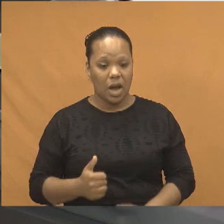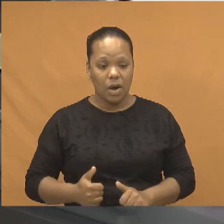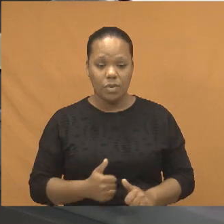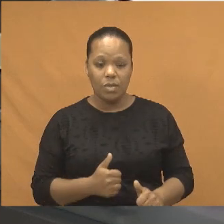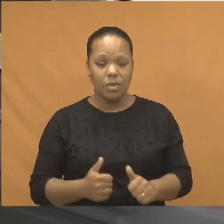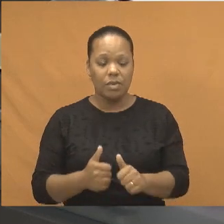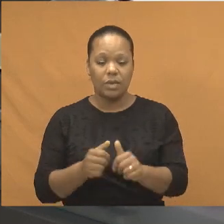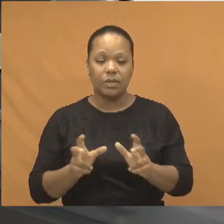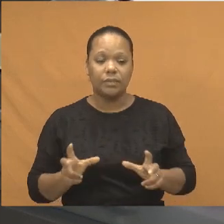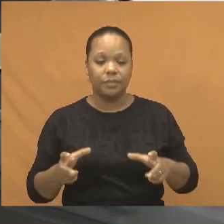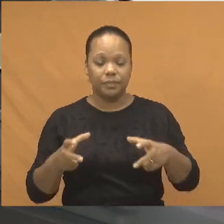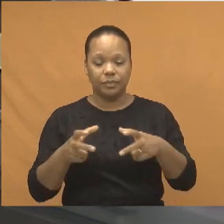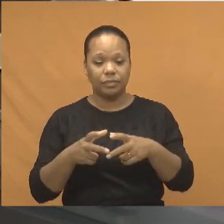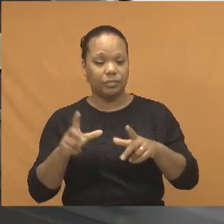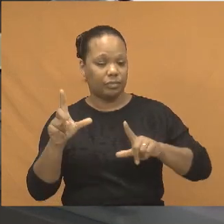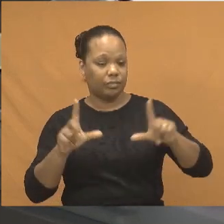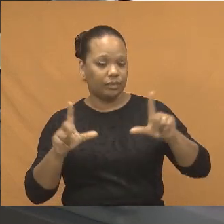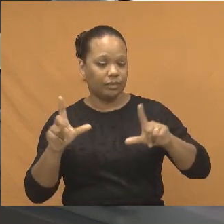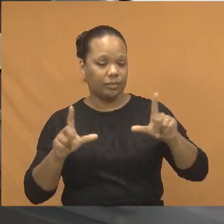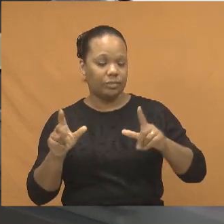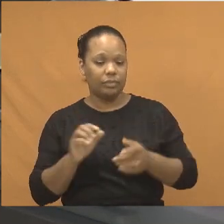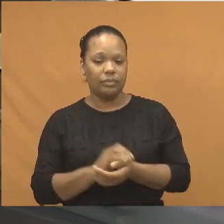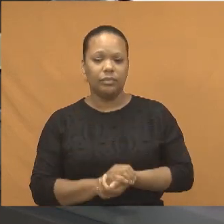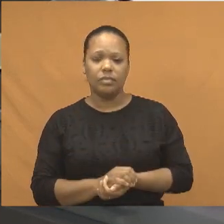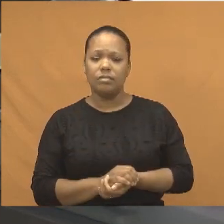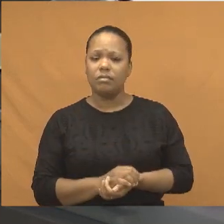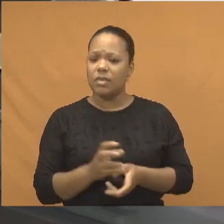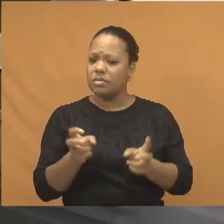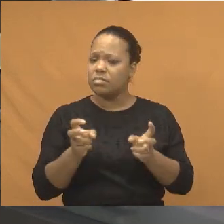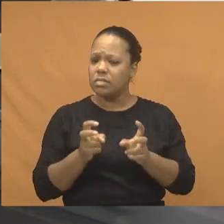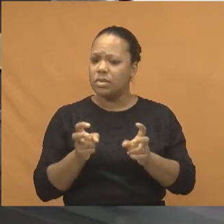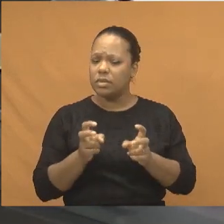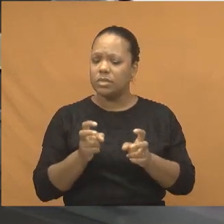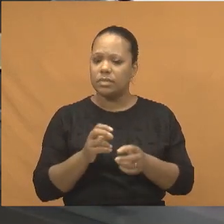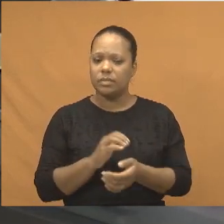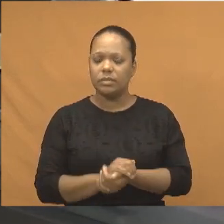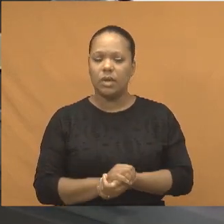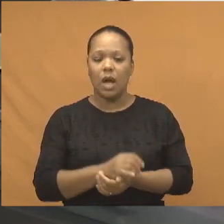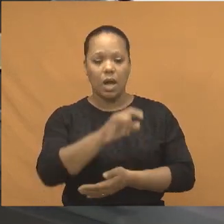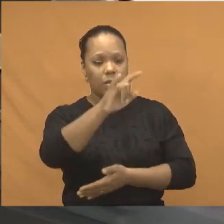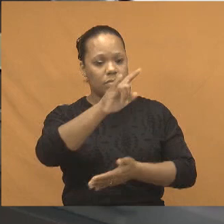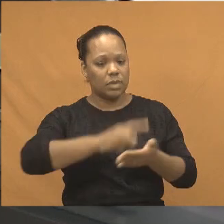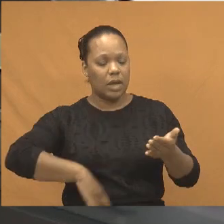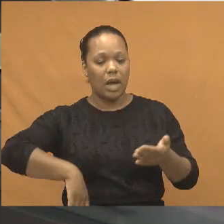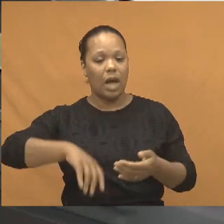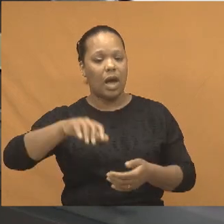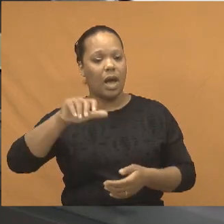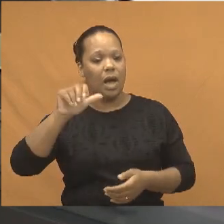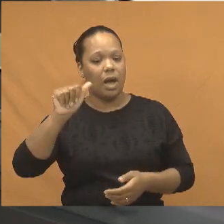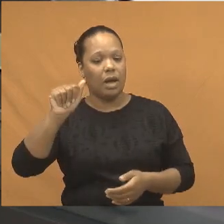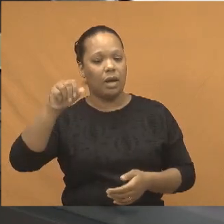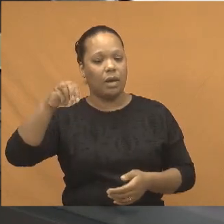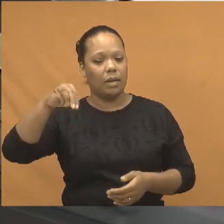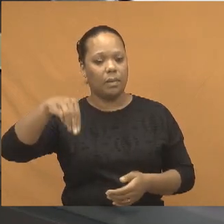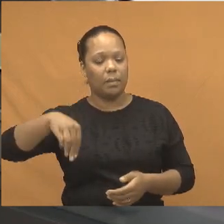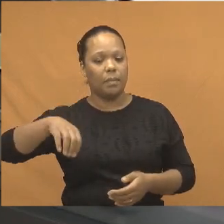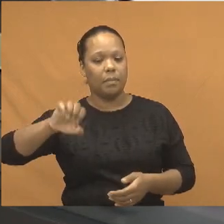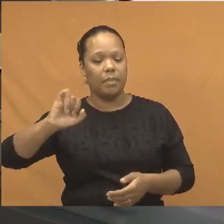pela sessão de câmara, perceba o seguinte: o contrato da ambiental vai até